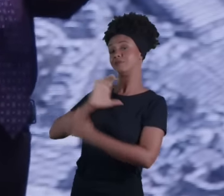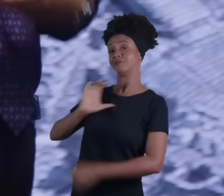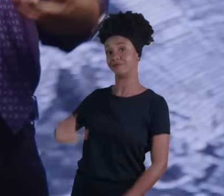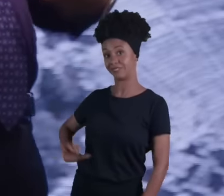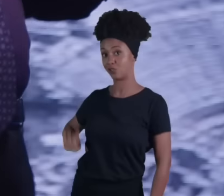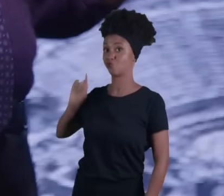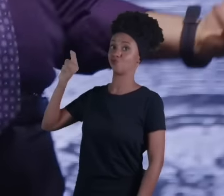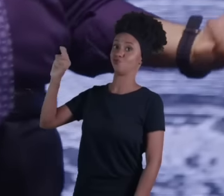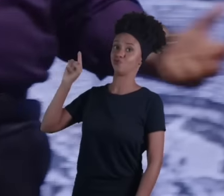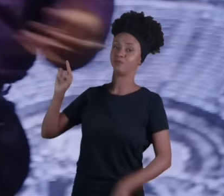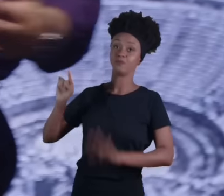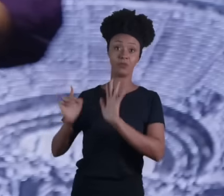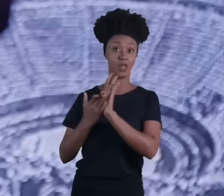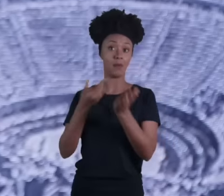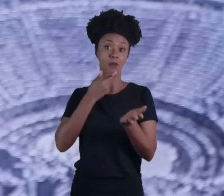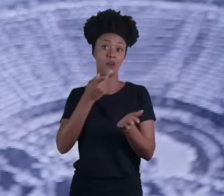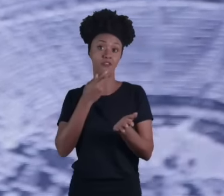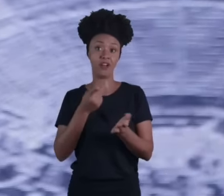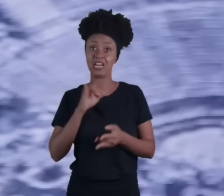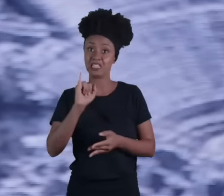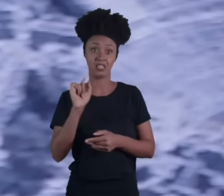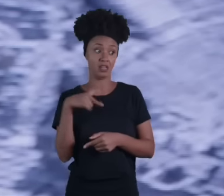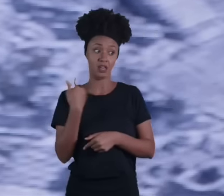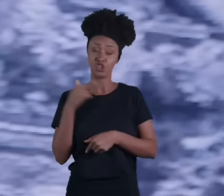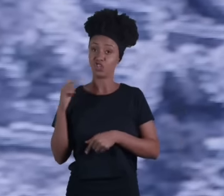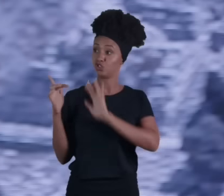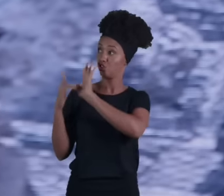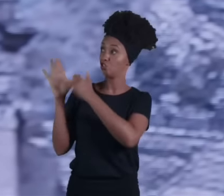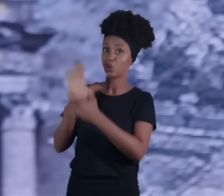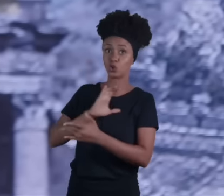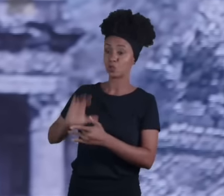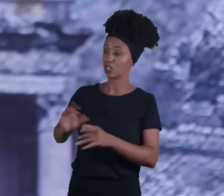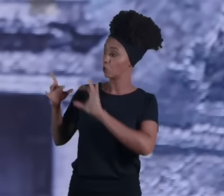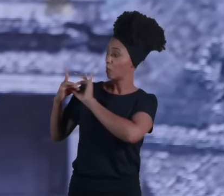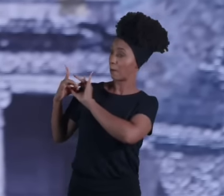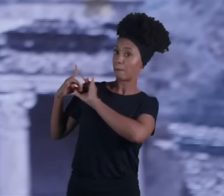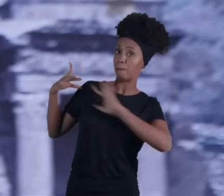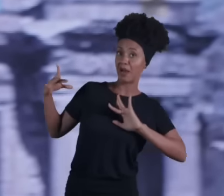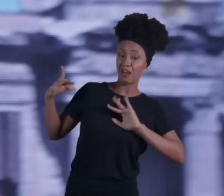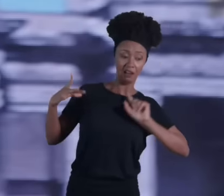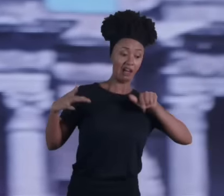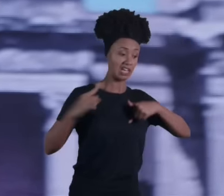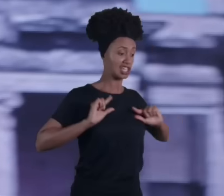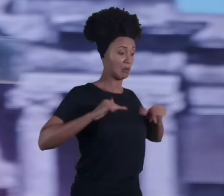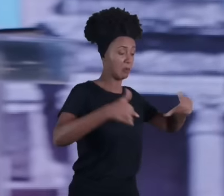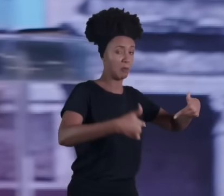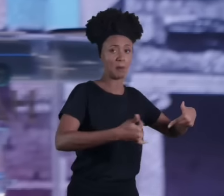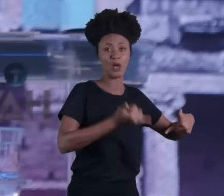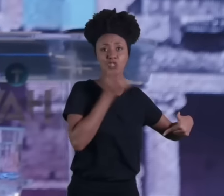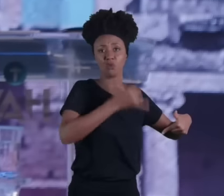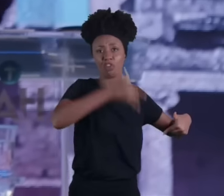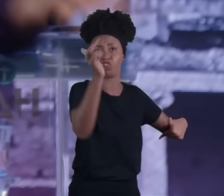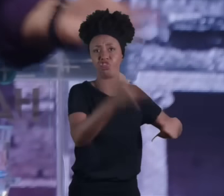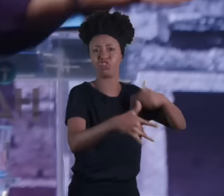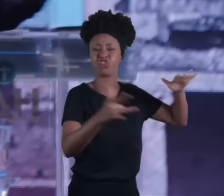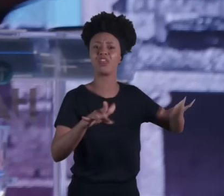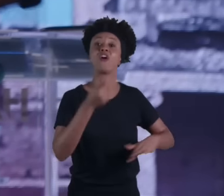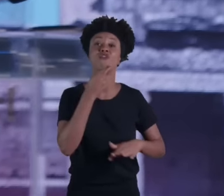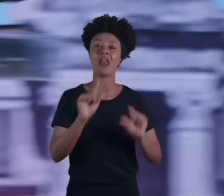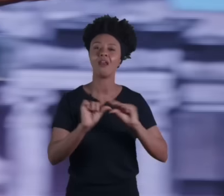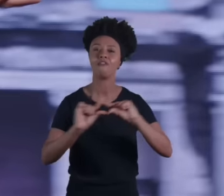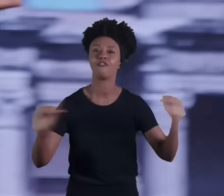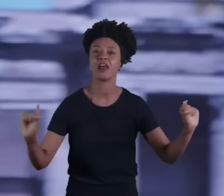que fora de Cristo, as nossas obras são como trapo de imundície, Você sabe o que é trapo